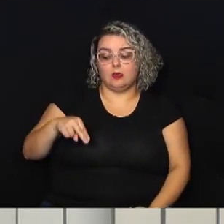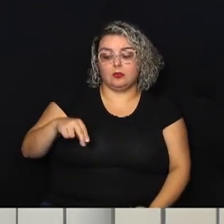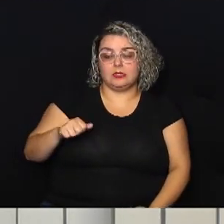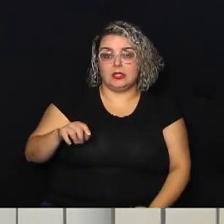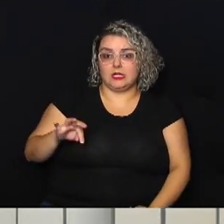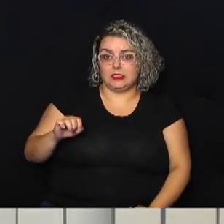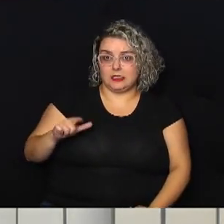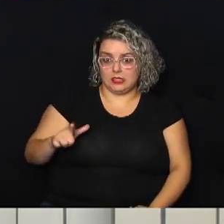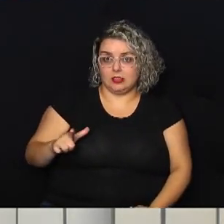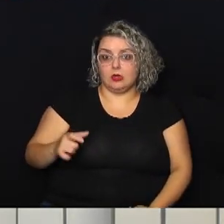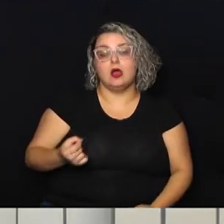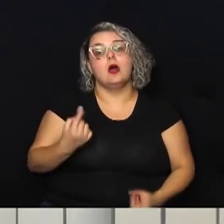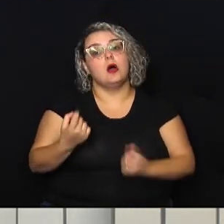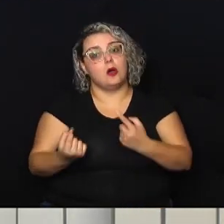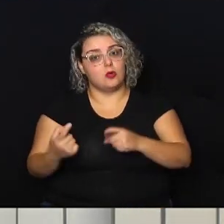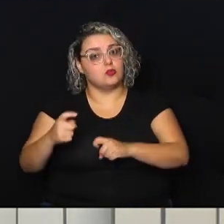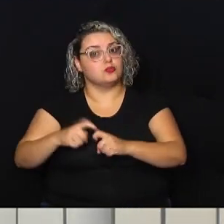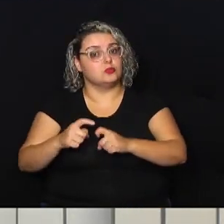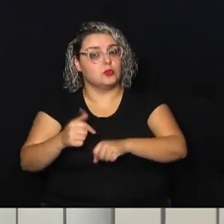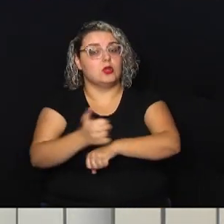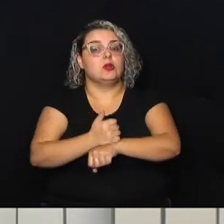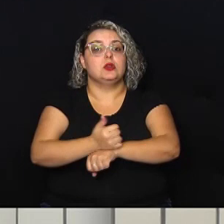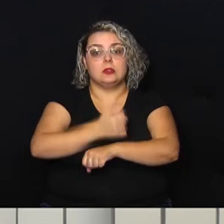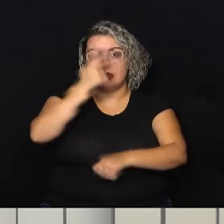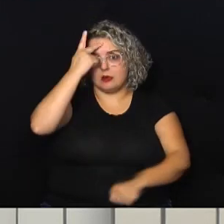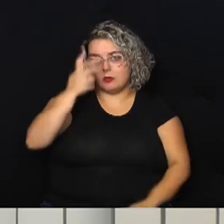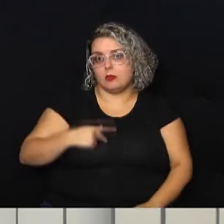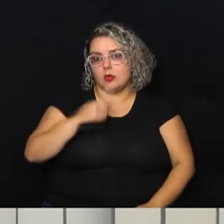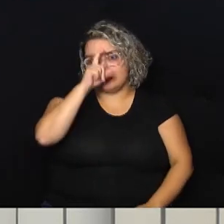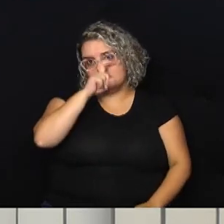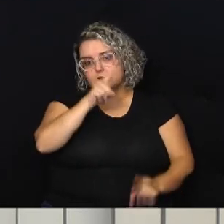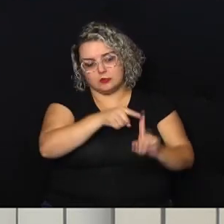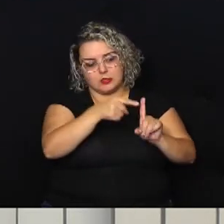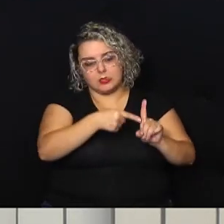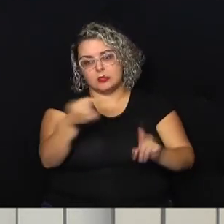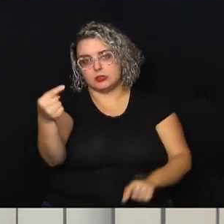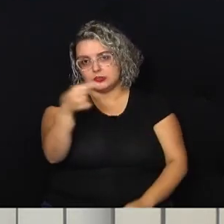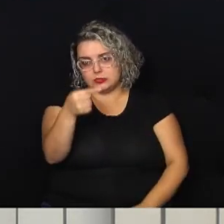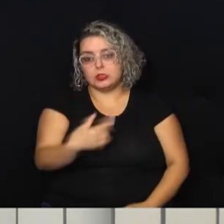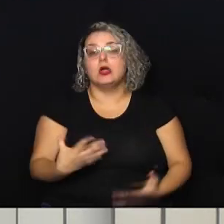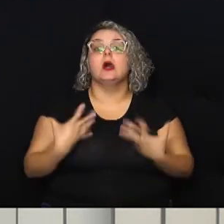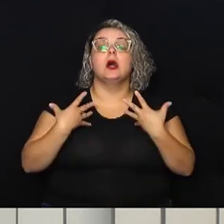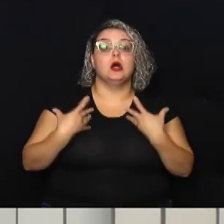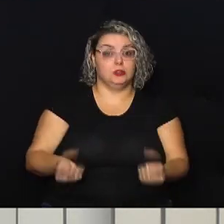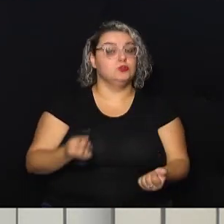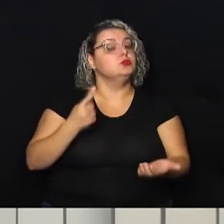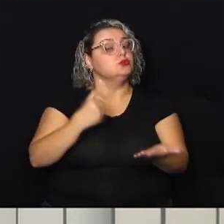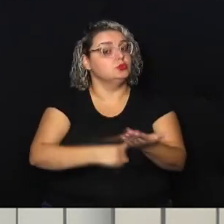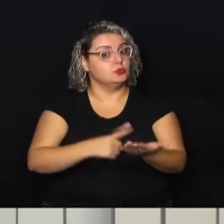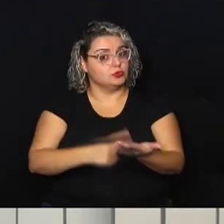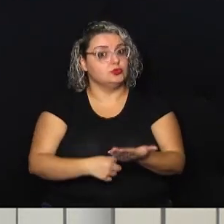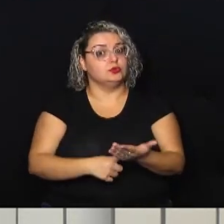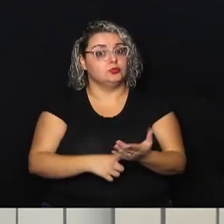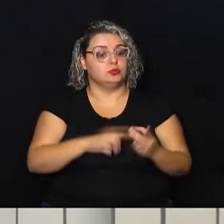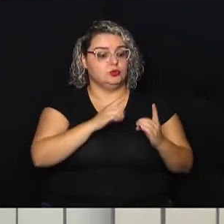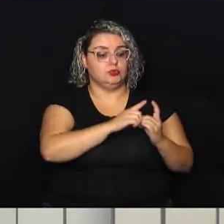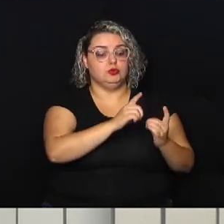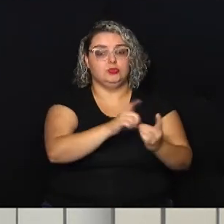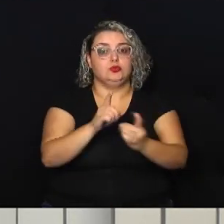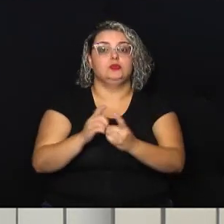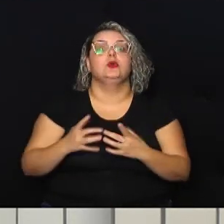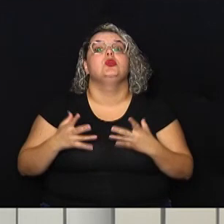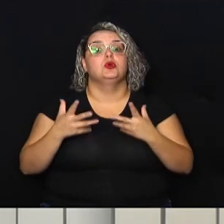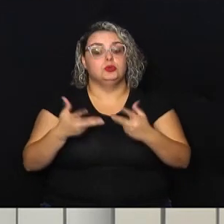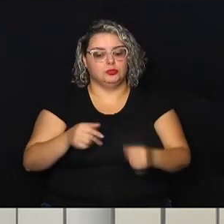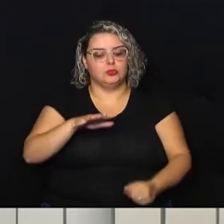médicos neonatologistas da própria maternidade de Campinas assumiram o compromisso de cobrir toda a